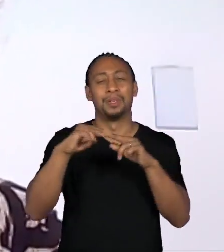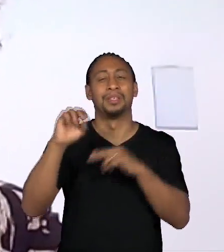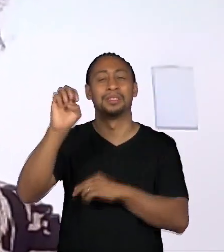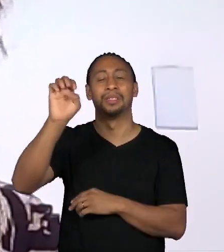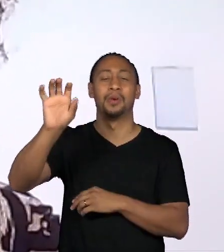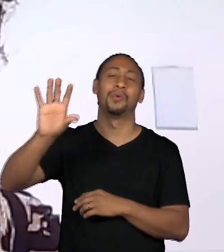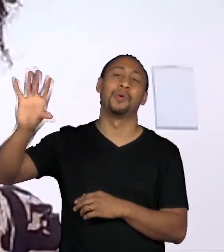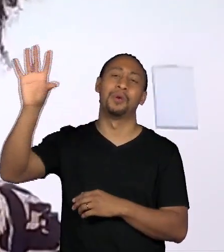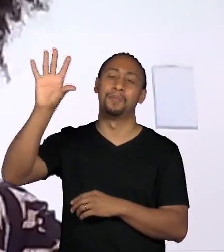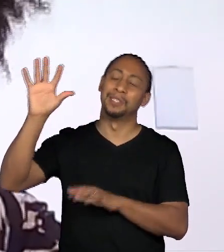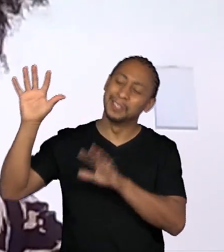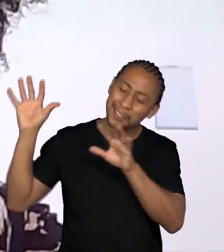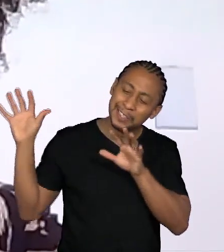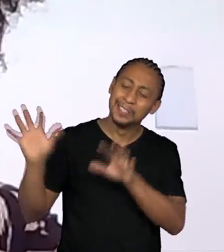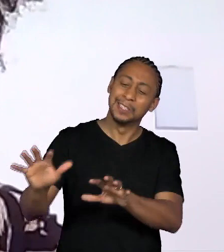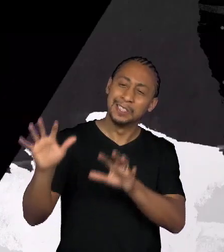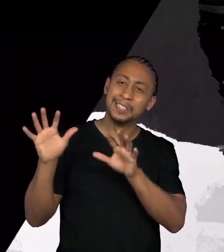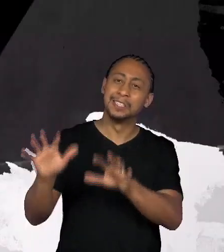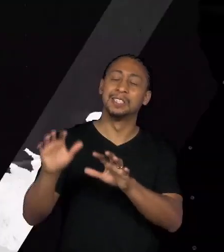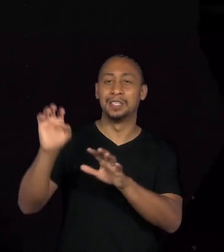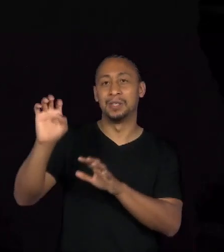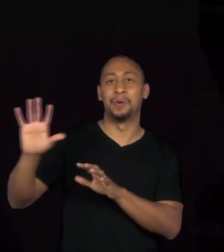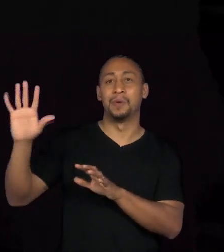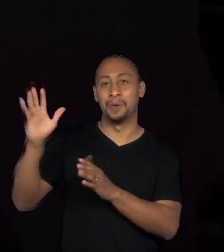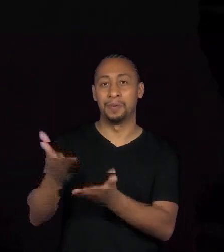ela foi passada, ela foi eurocêntrica.